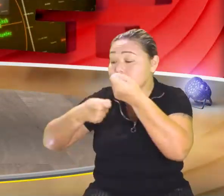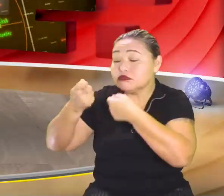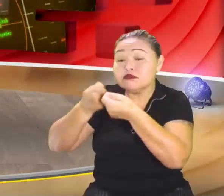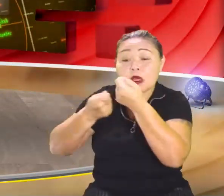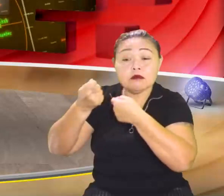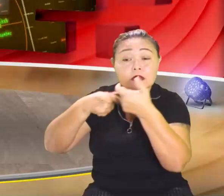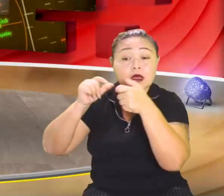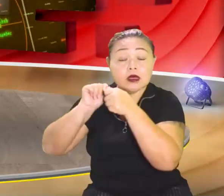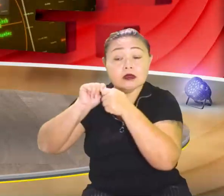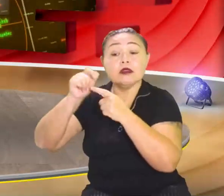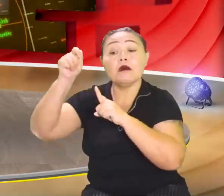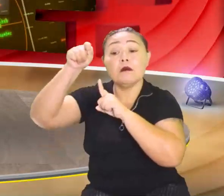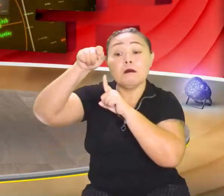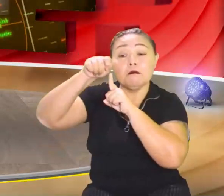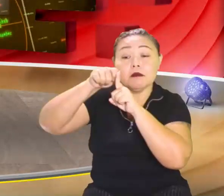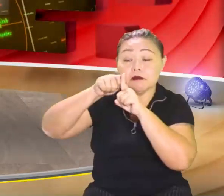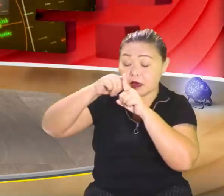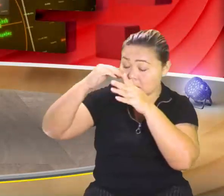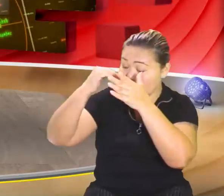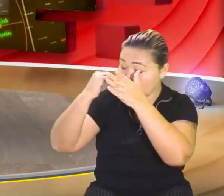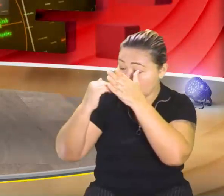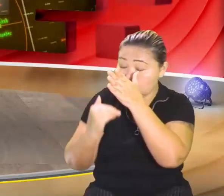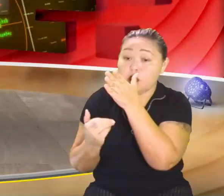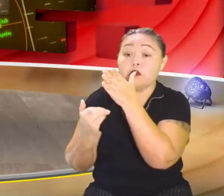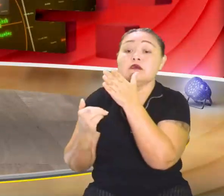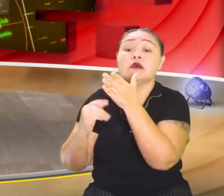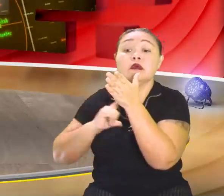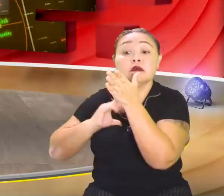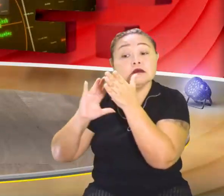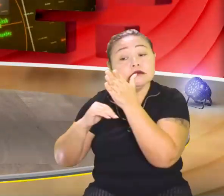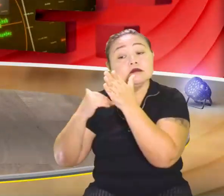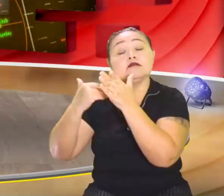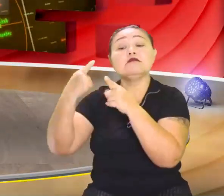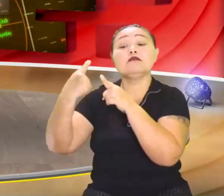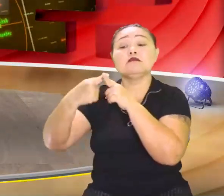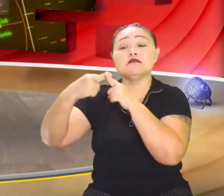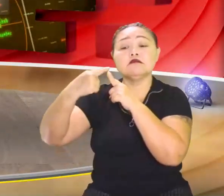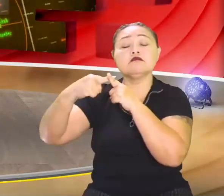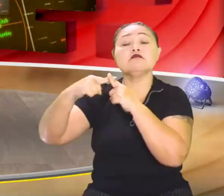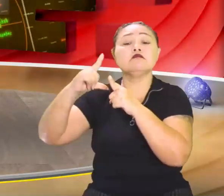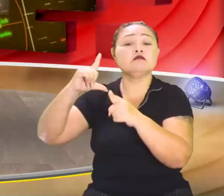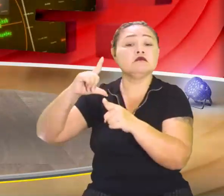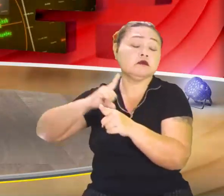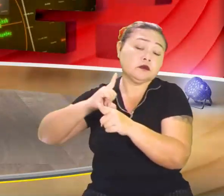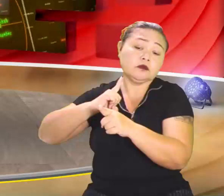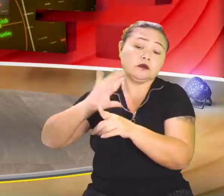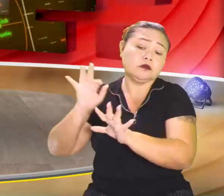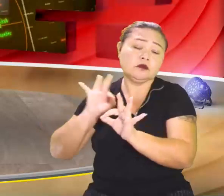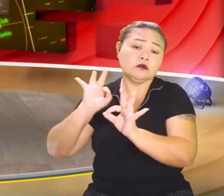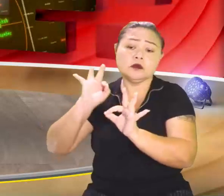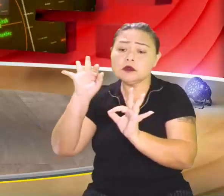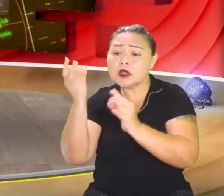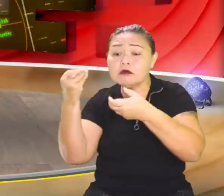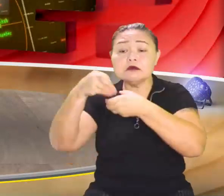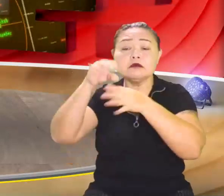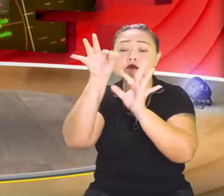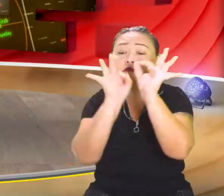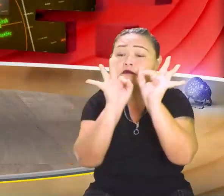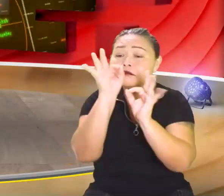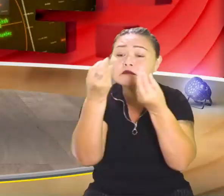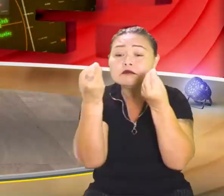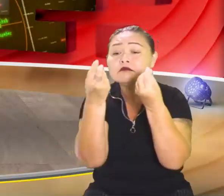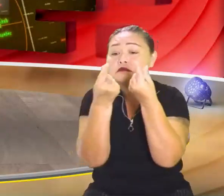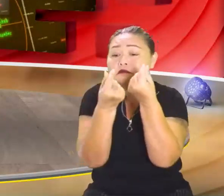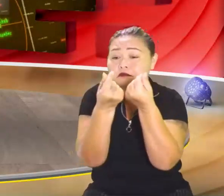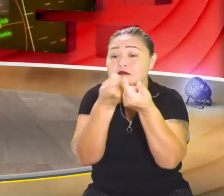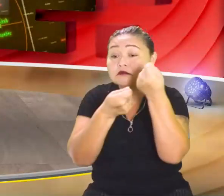naquele mês vai estar abaixo do que ele tinha que render. Por quê? Porque ele teve um custo que não estava no orçamento. Pois é,